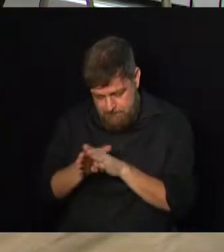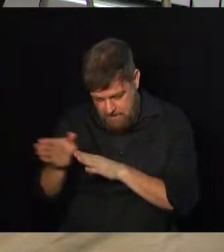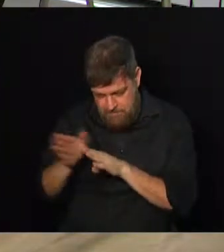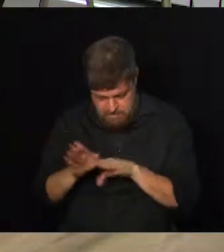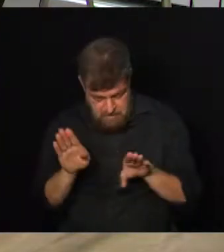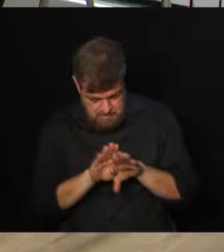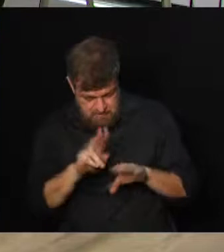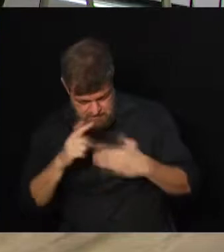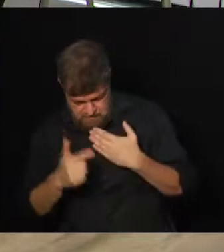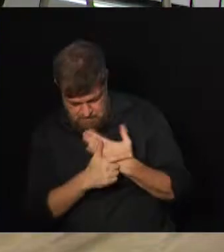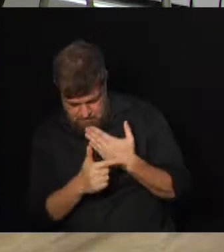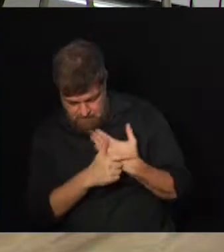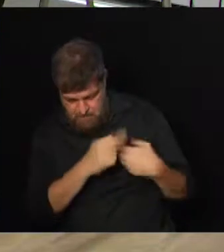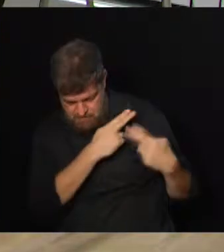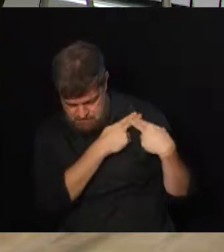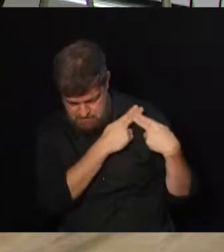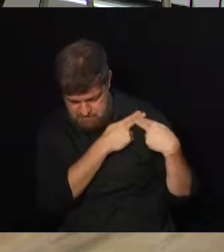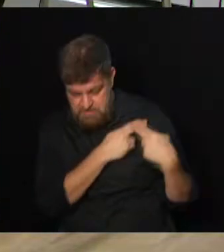tem essa missão?